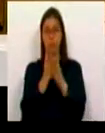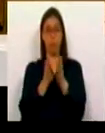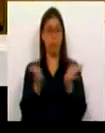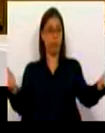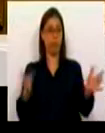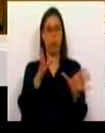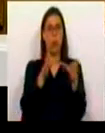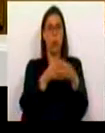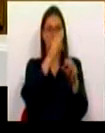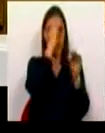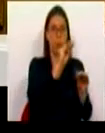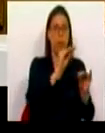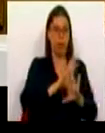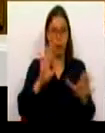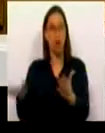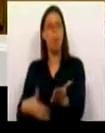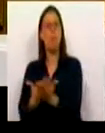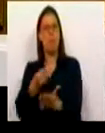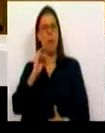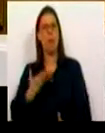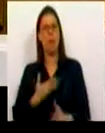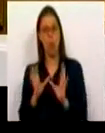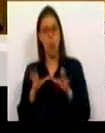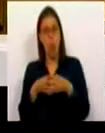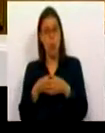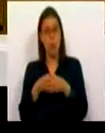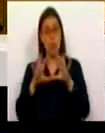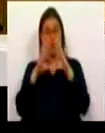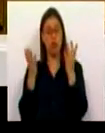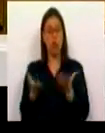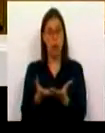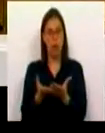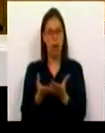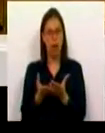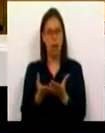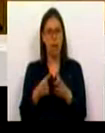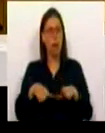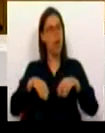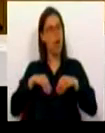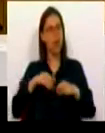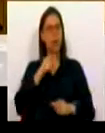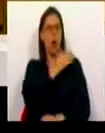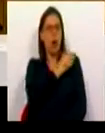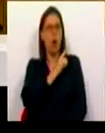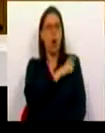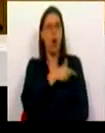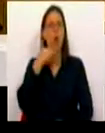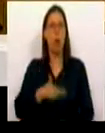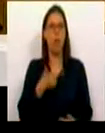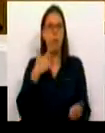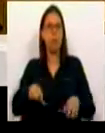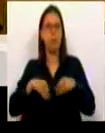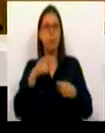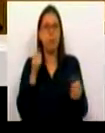Conselho Pedagógico. Depois, propõe o PSD que o Conselho Geral assuma competências que, em certos casos, não